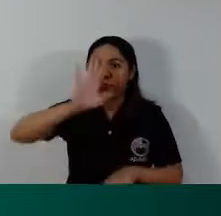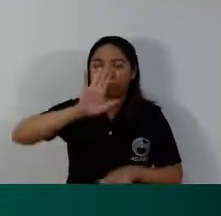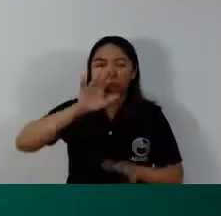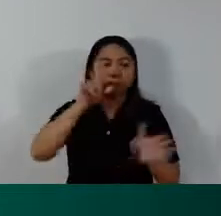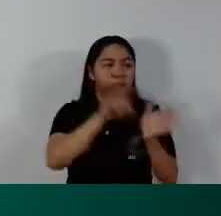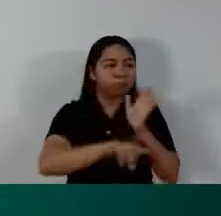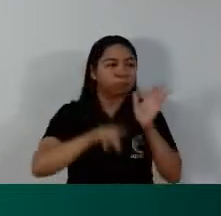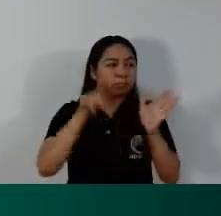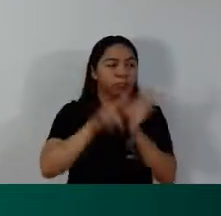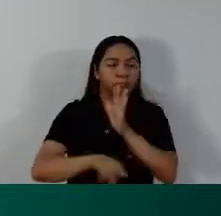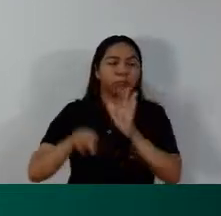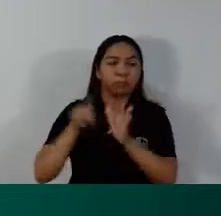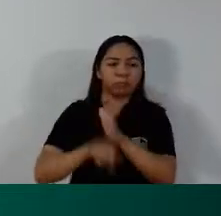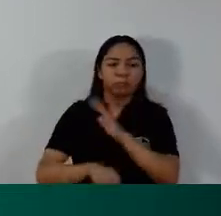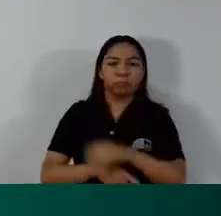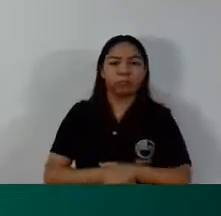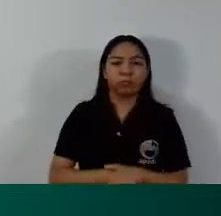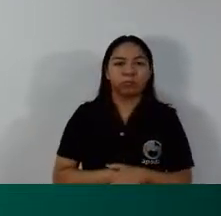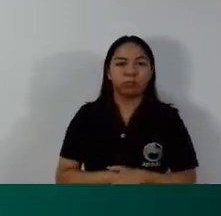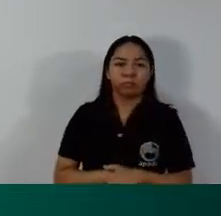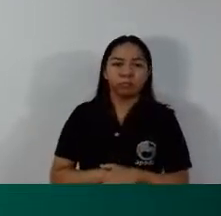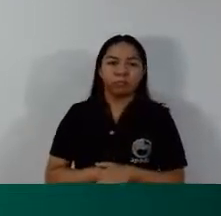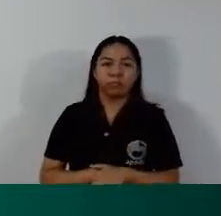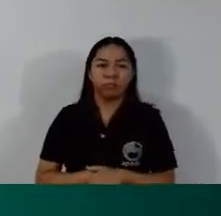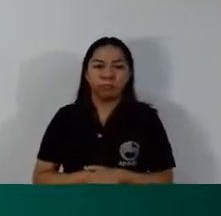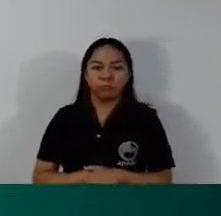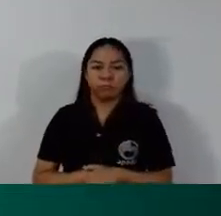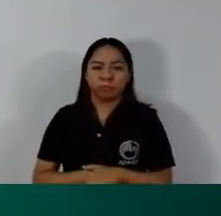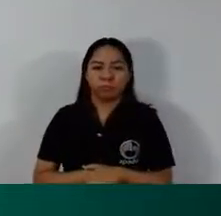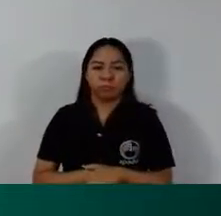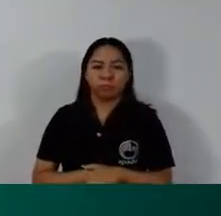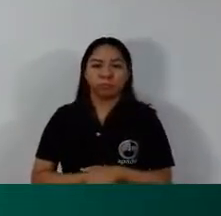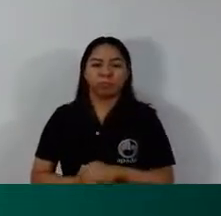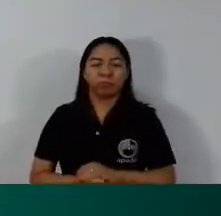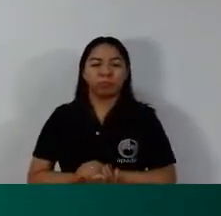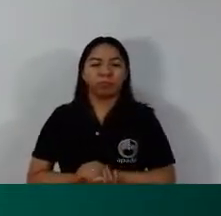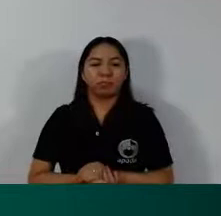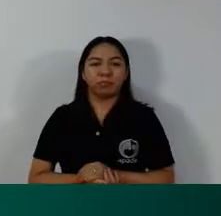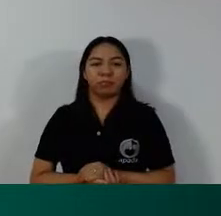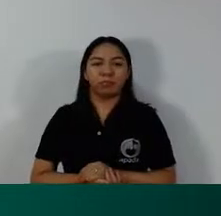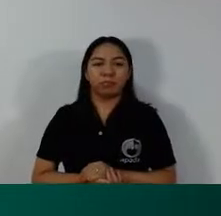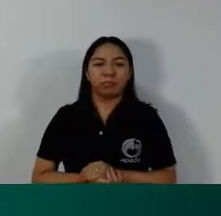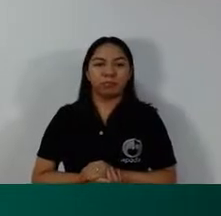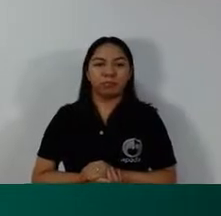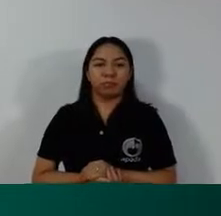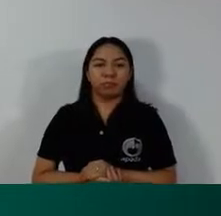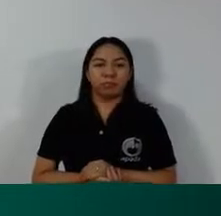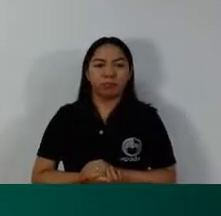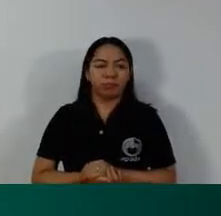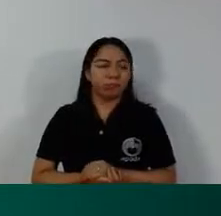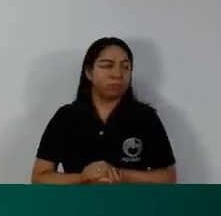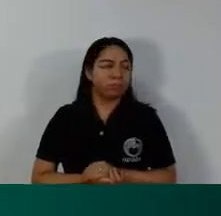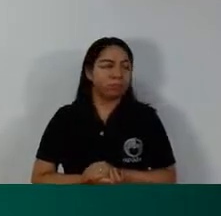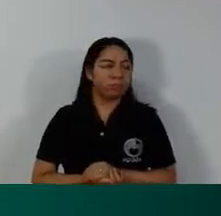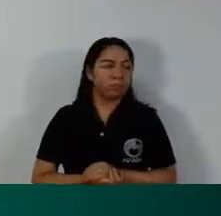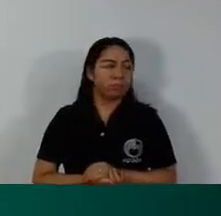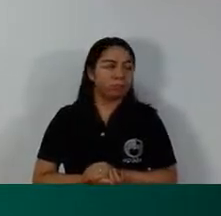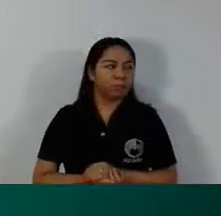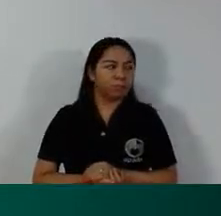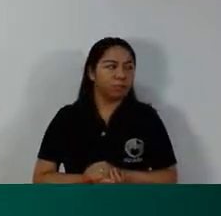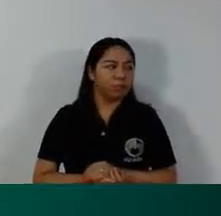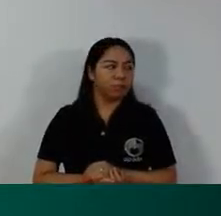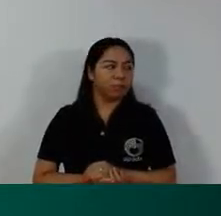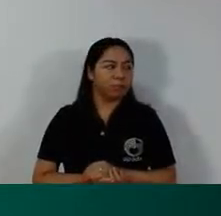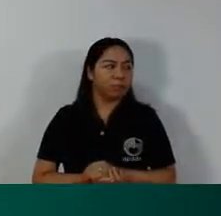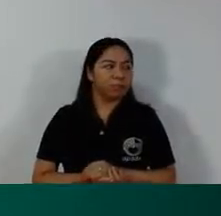lá E aí A arquiteta não me chamaram para uma pessoa qualquer coisa eu